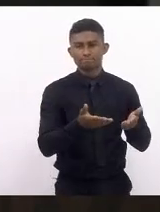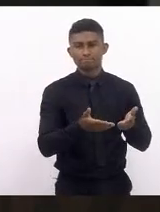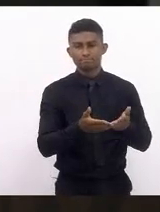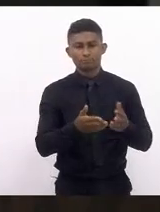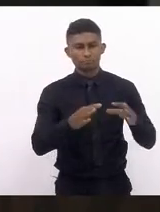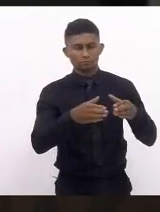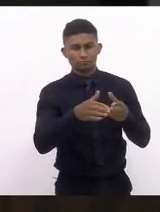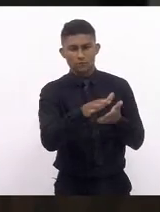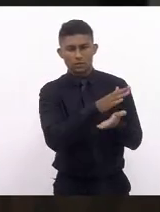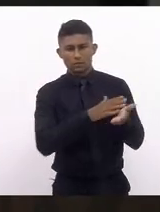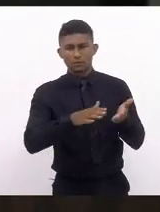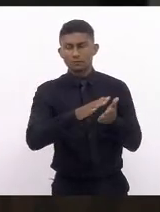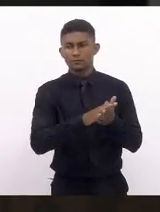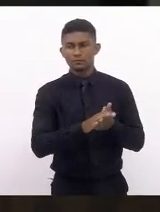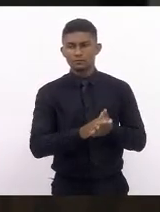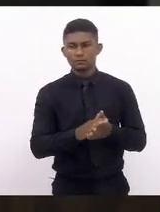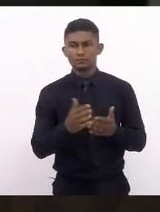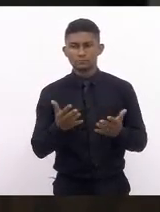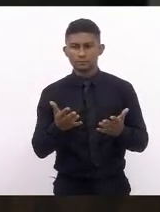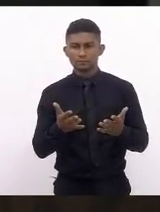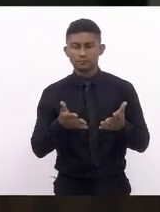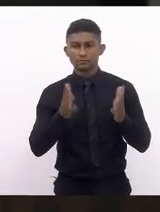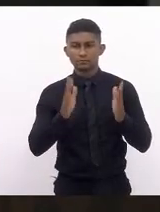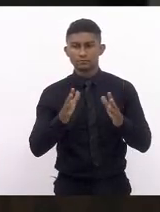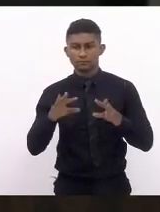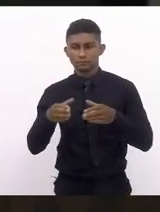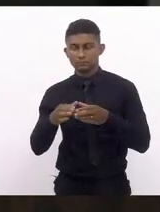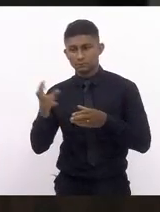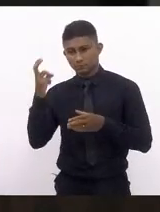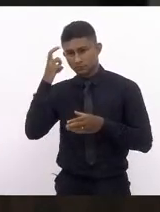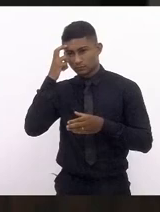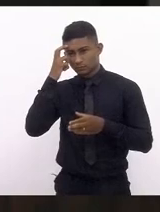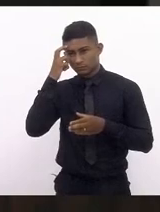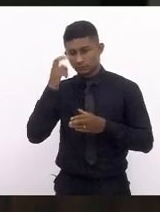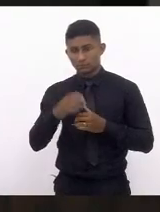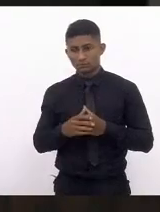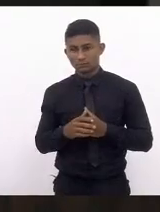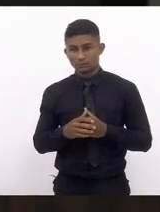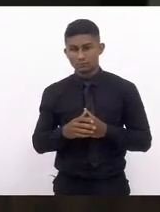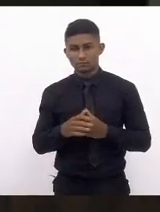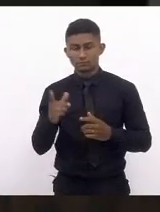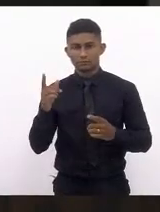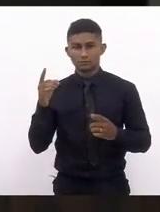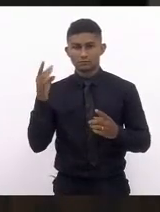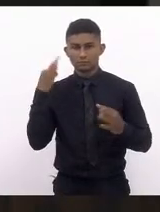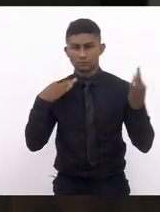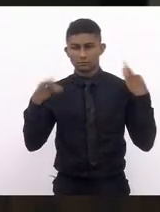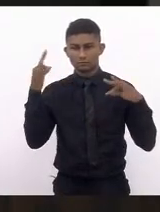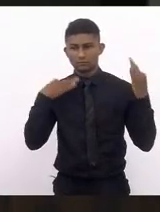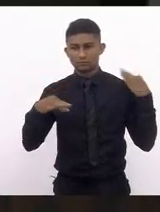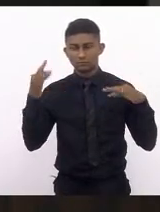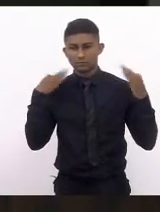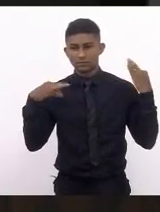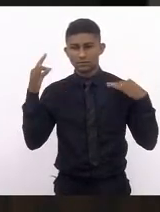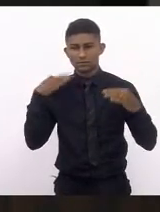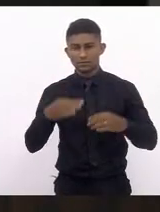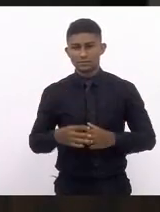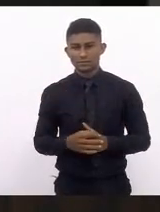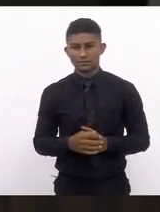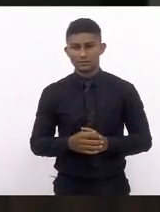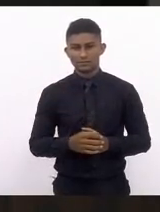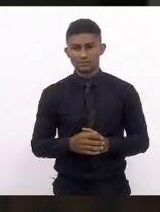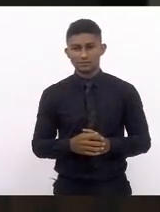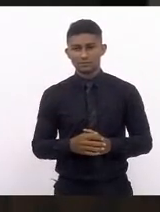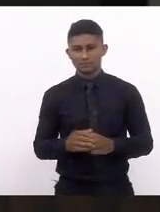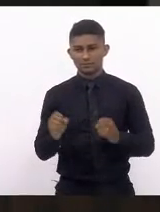perdendo de pareceres das comissões condição Justiça de cultura que estou aqui presidente do Turismo de assunto próxima desenvolvimento Regional